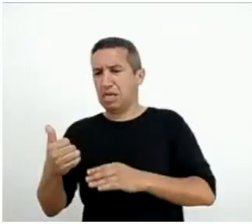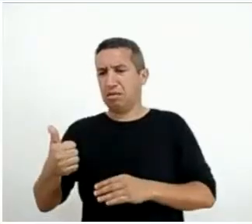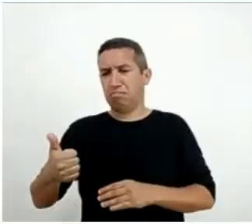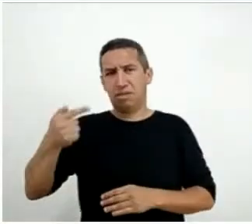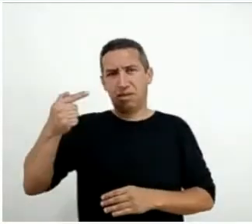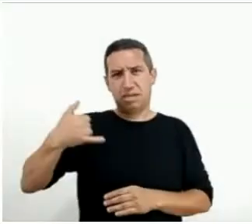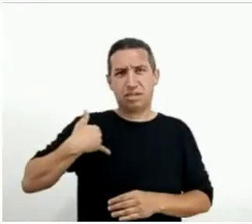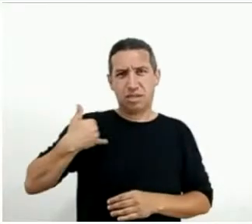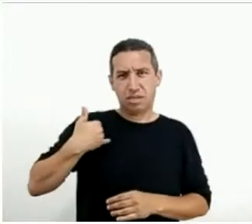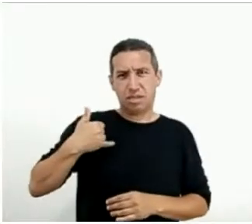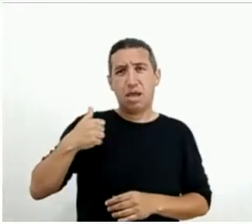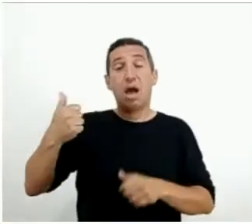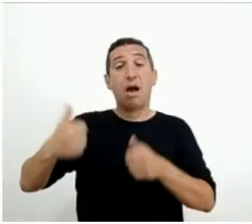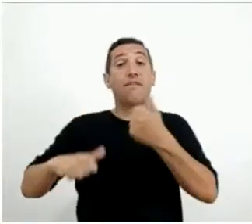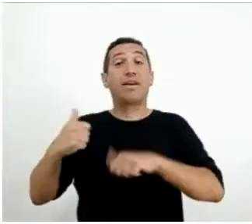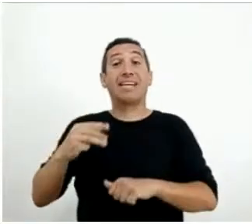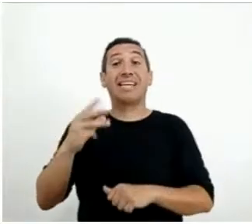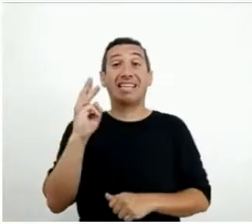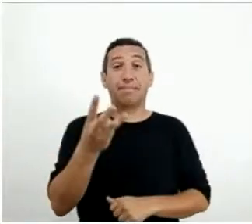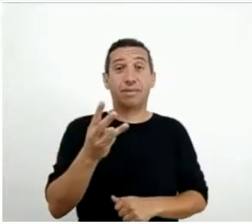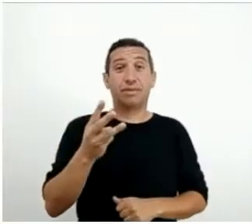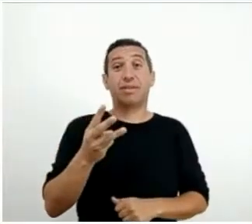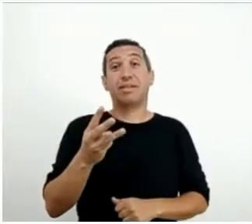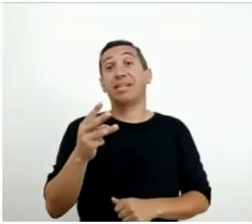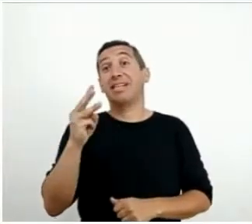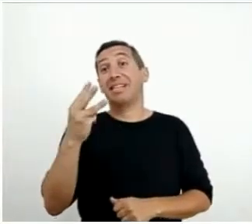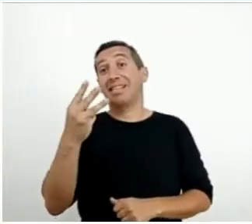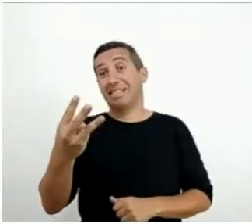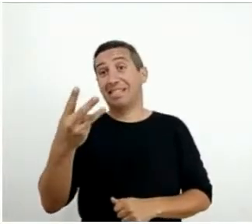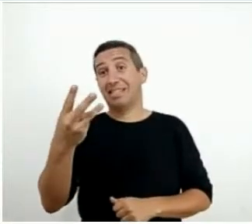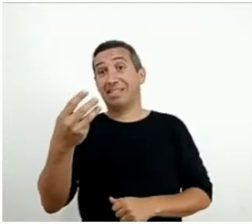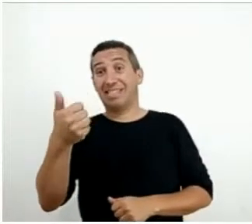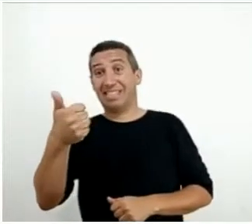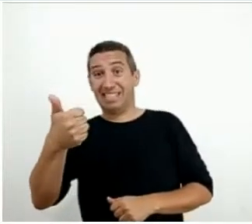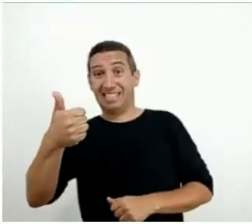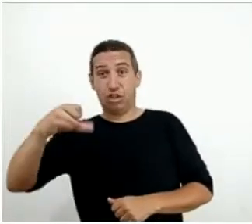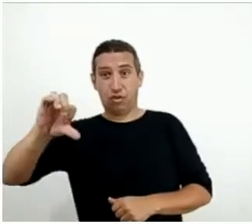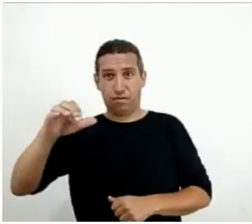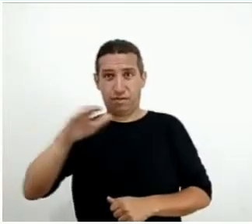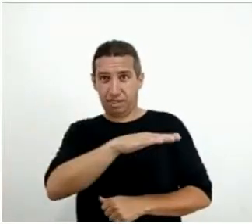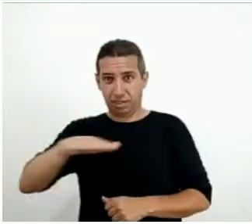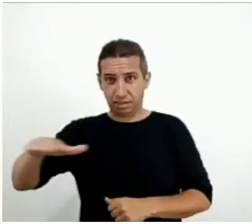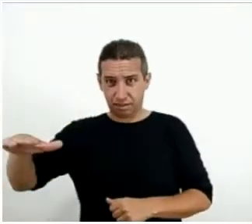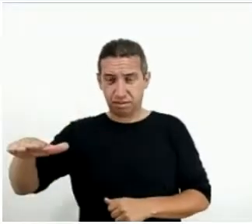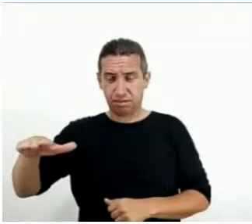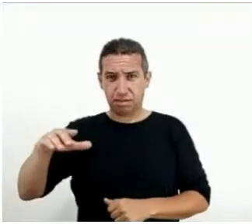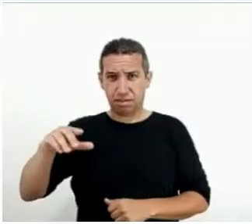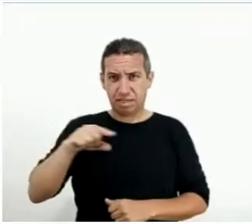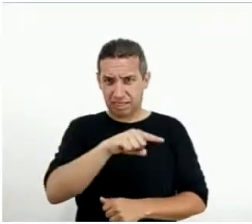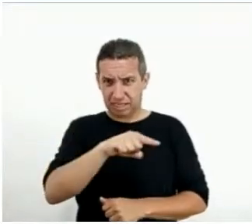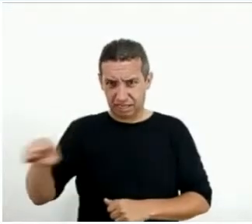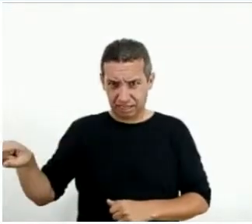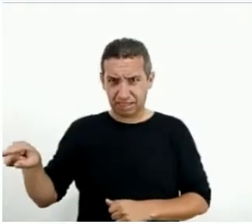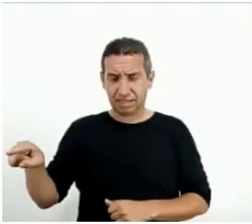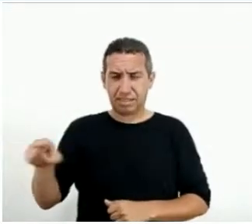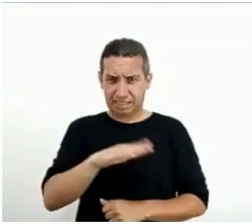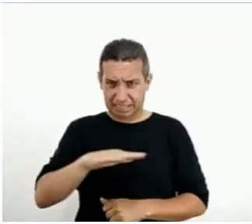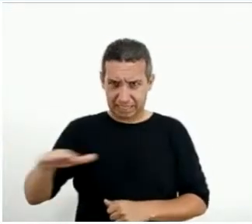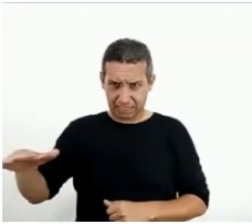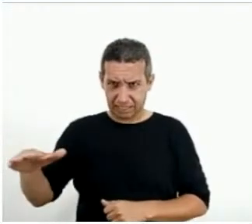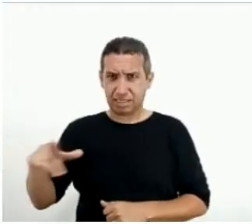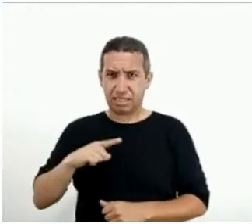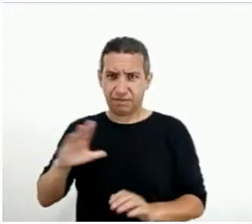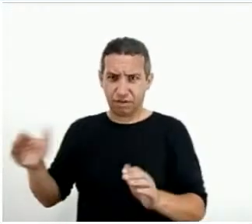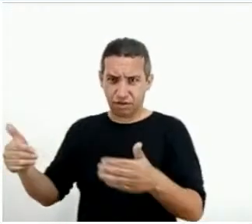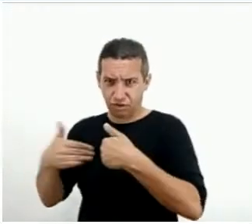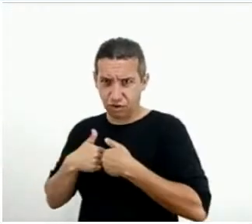avaliaram 3.319 crianças, tá? E dessas 3.319 com TEA,